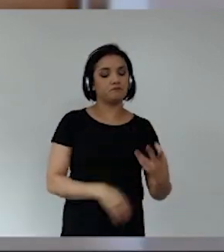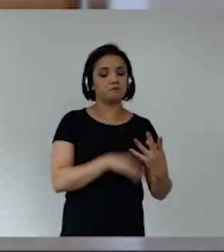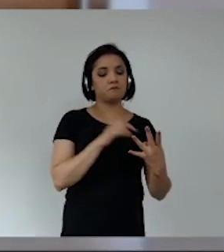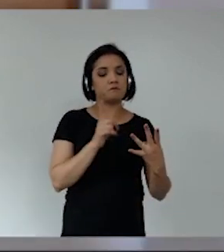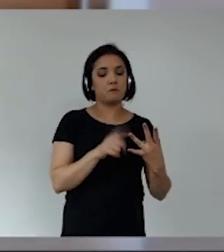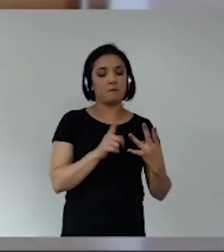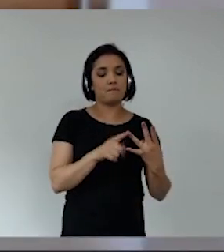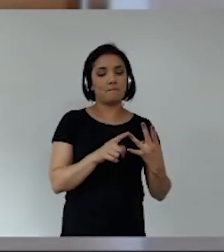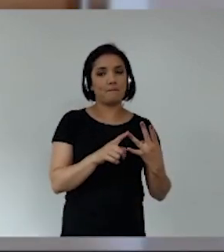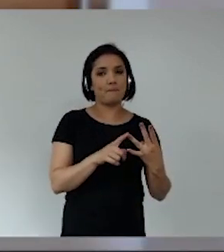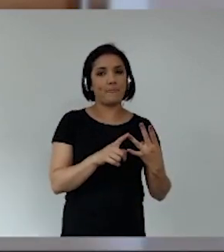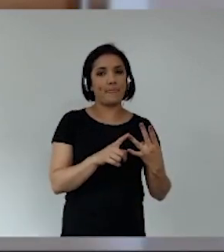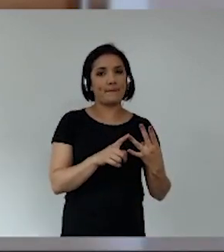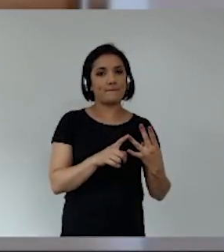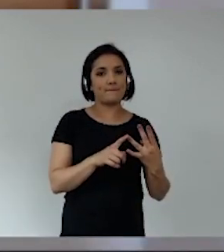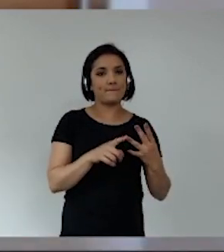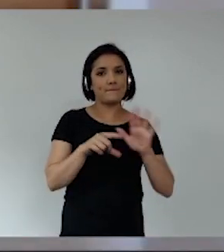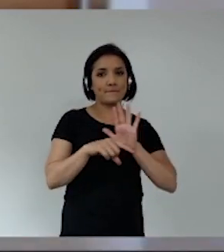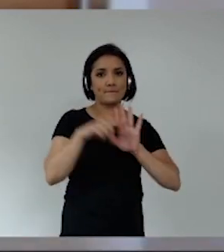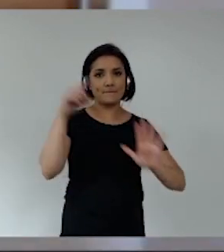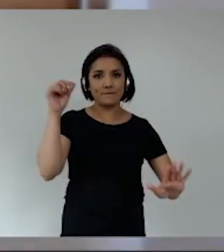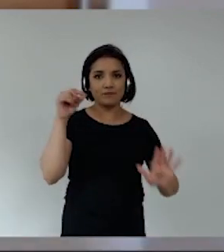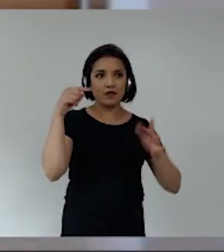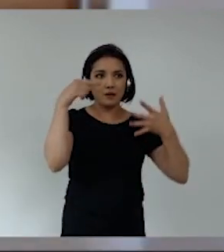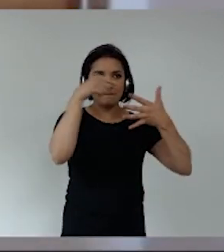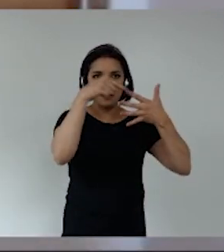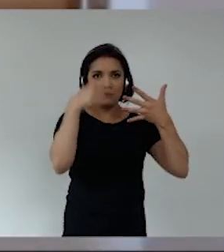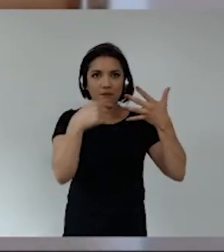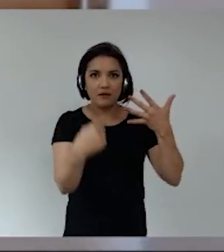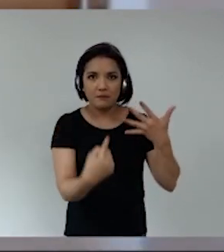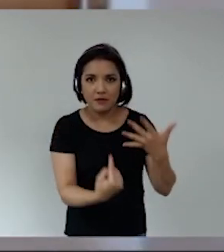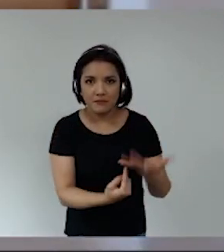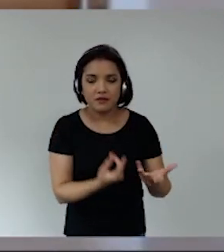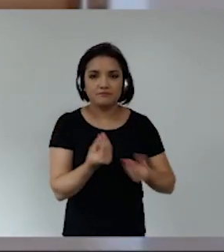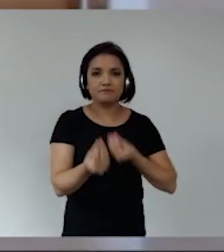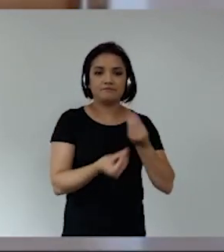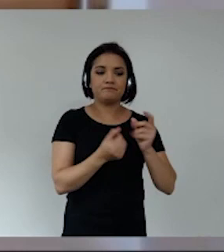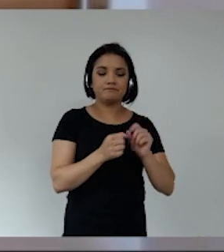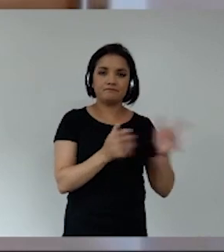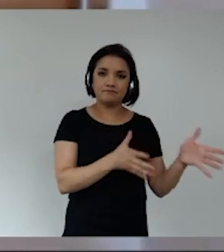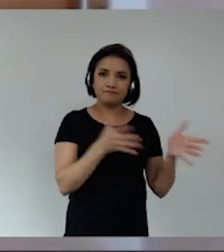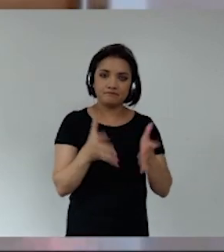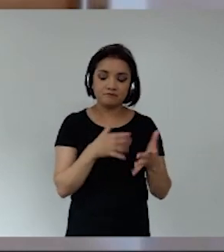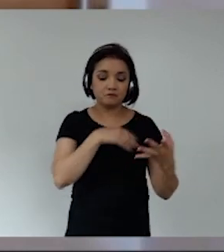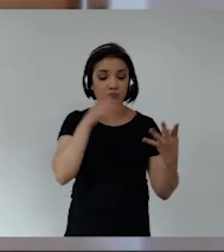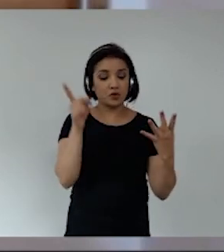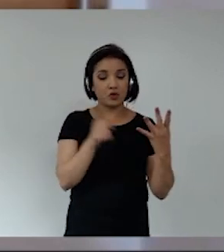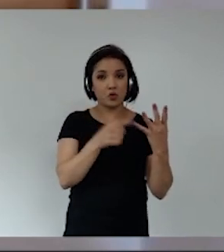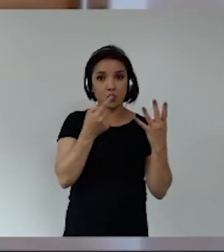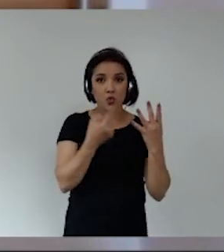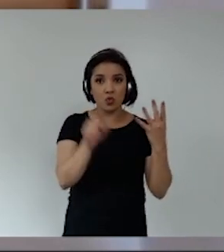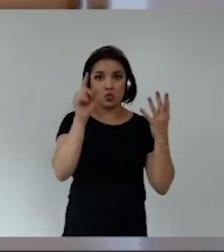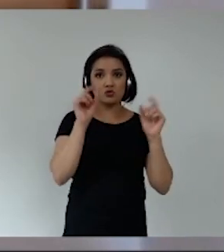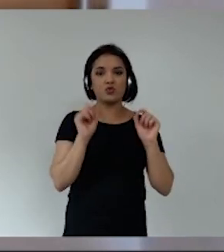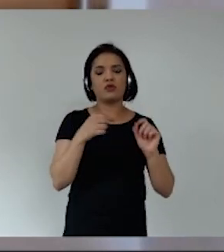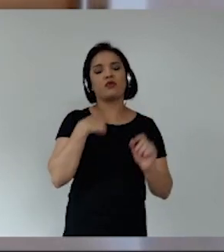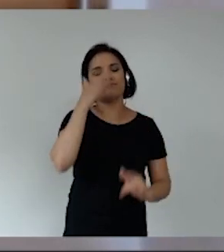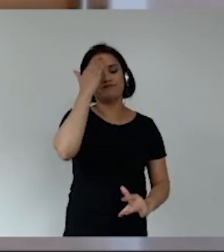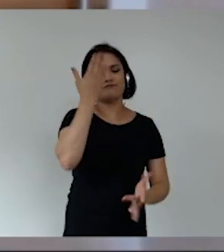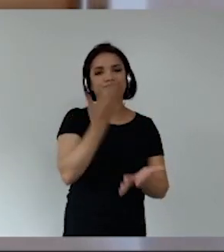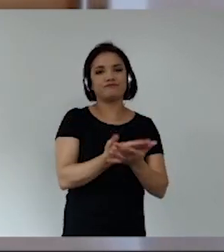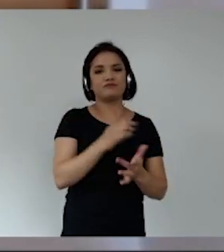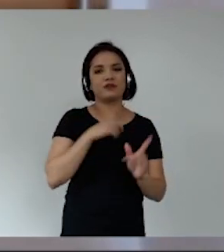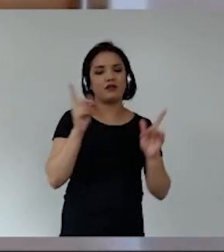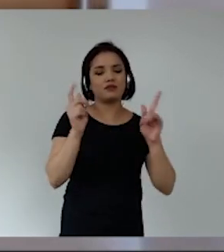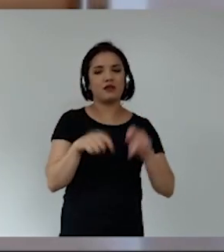processuais, depois um breve destaque de alguns pontos do procedimento em si, e, ao fim, trazer onde que eu acredito que nós